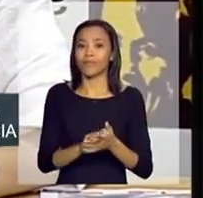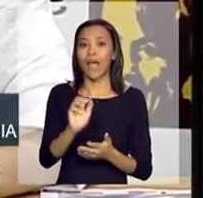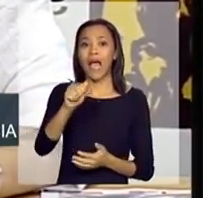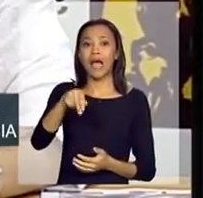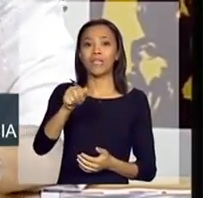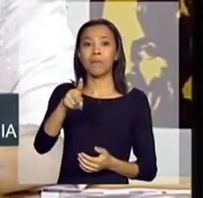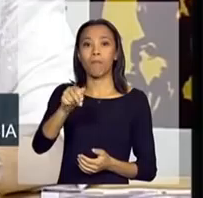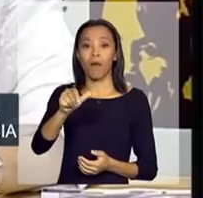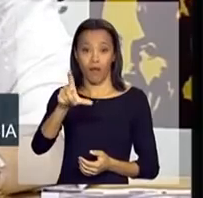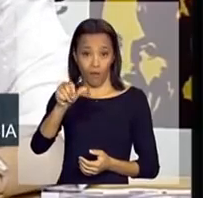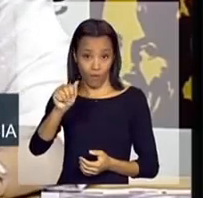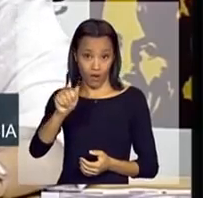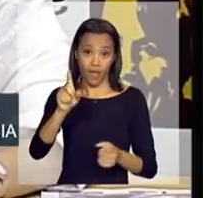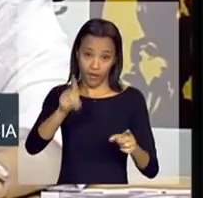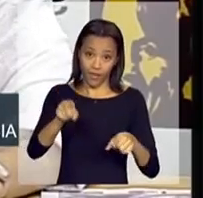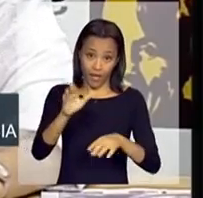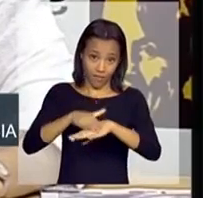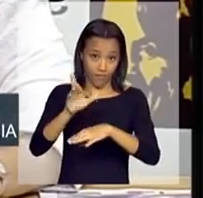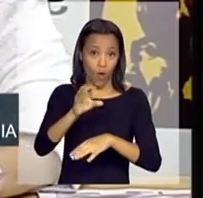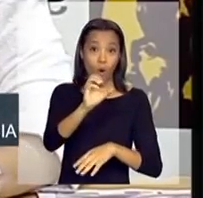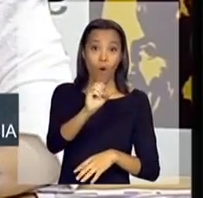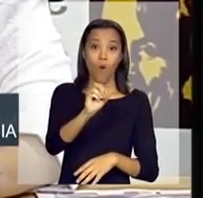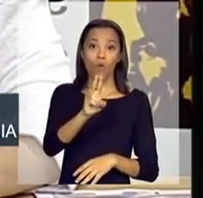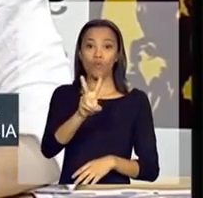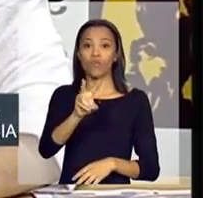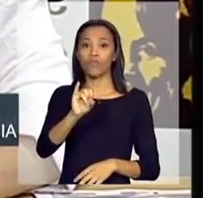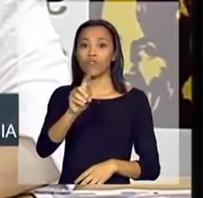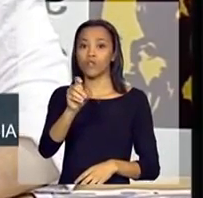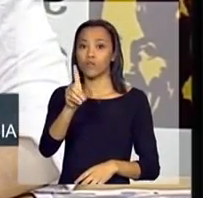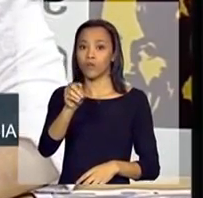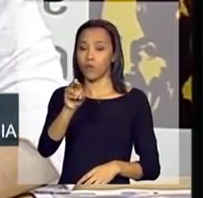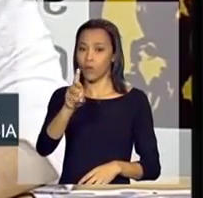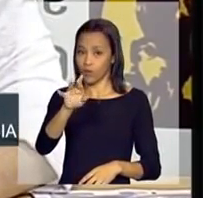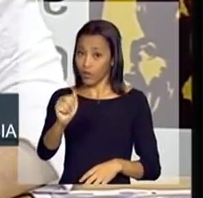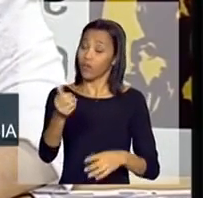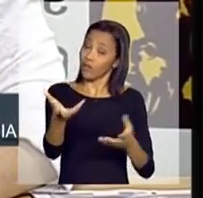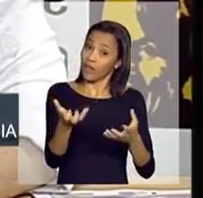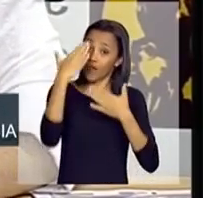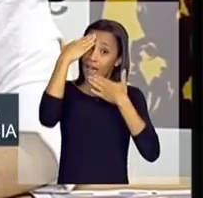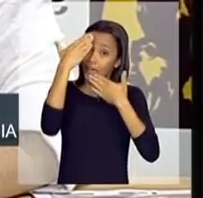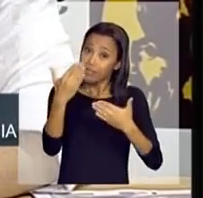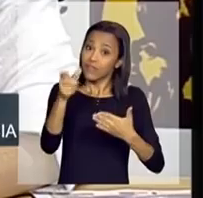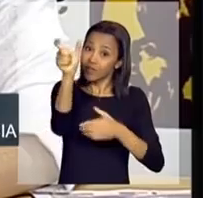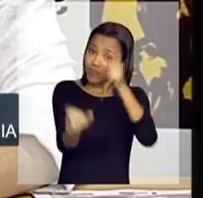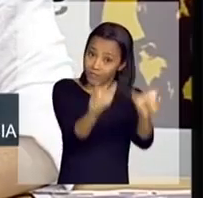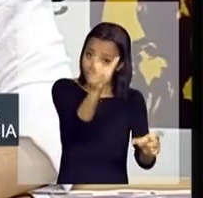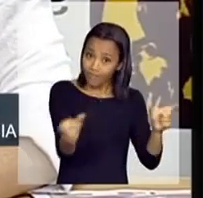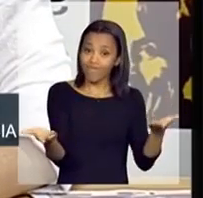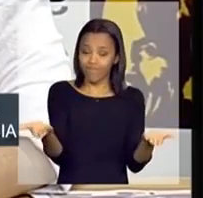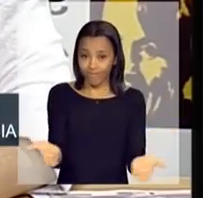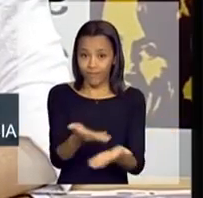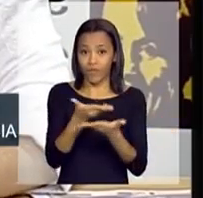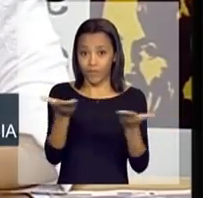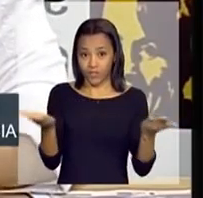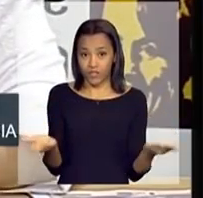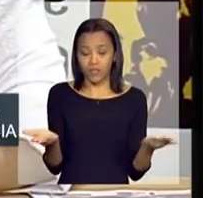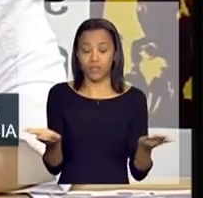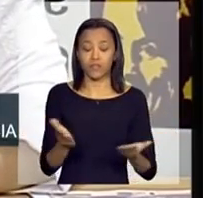ouvidora. E aí eu quero agradecer imensamente a vocês e dizer que